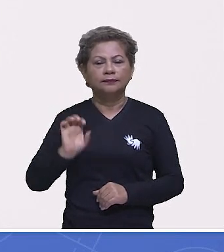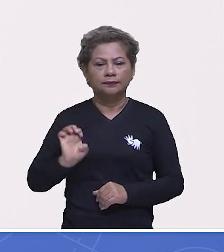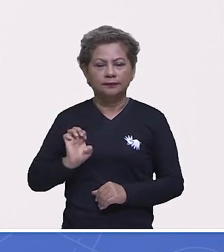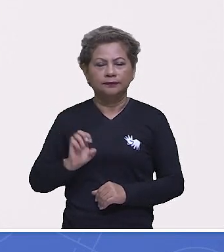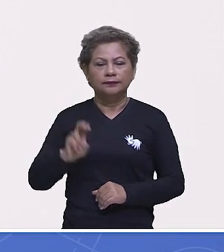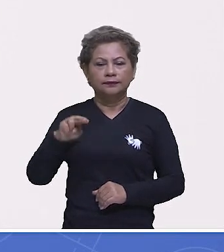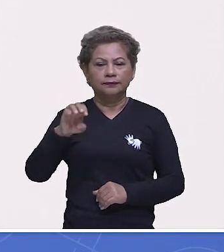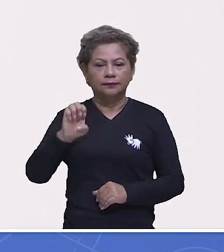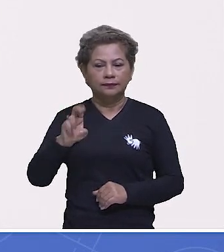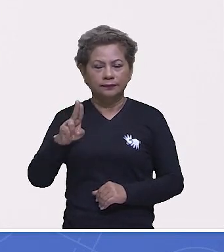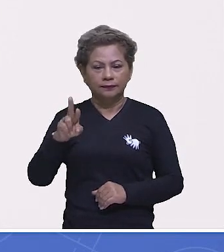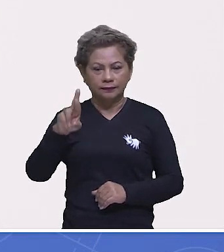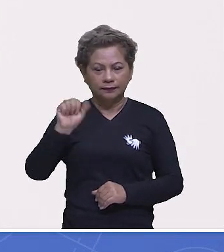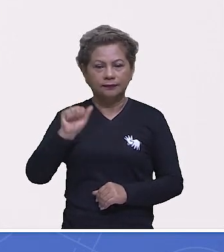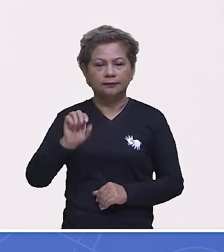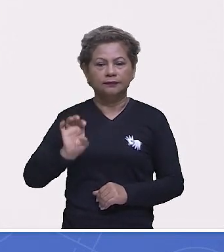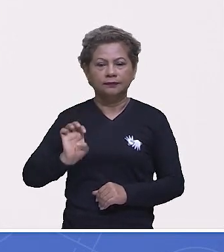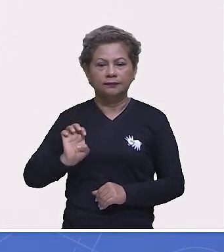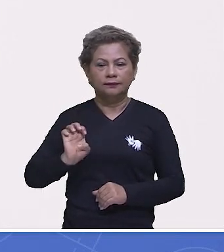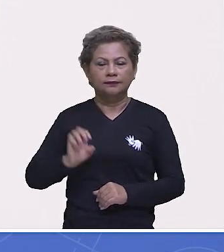Nero, Matheus, letra E.